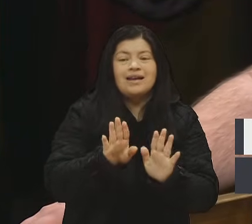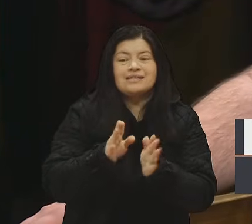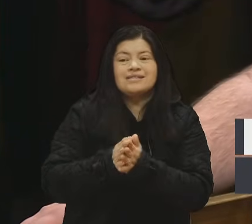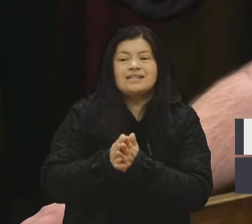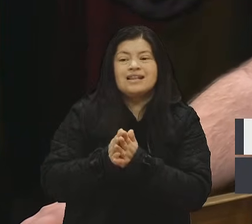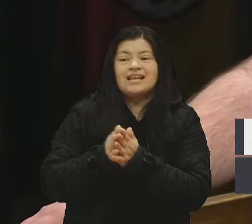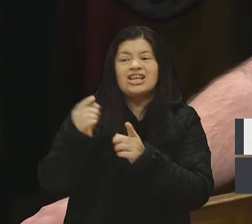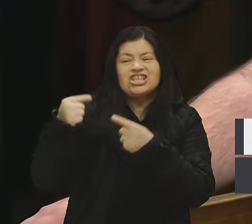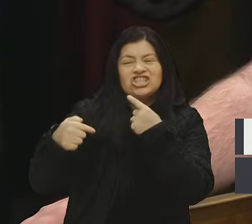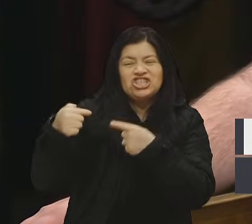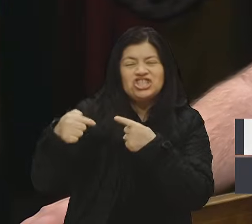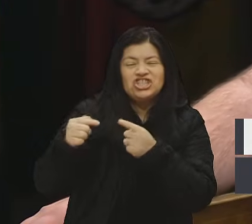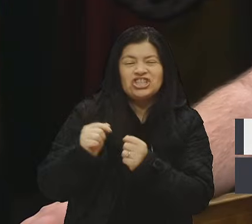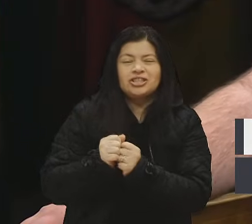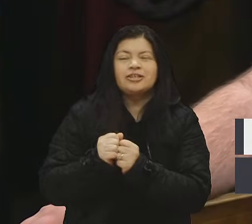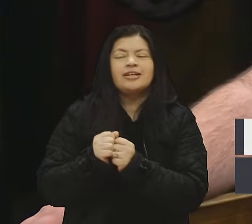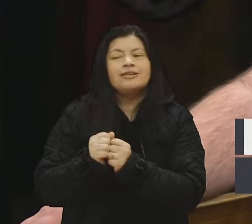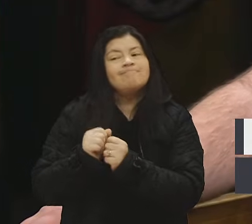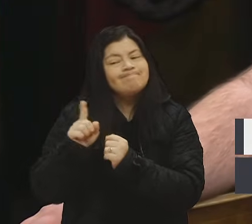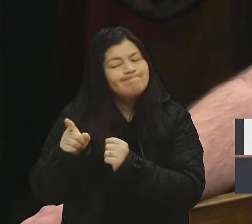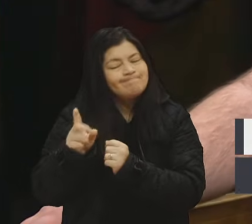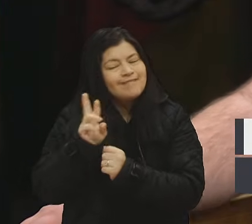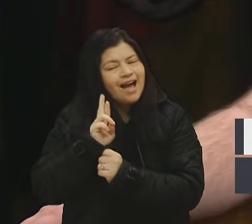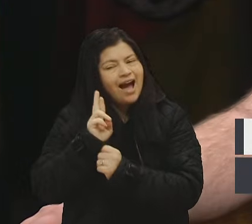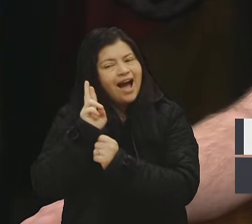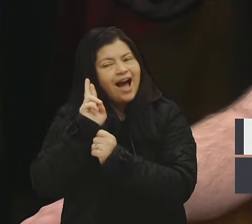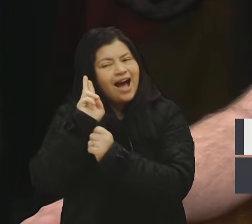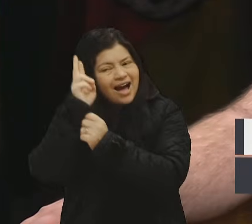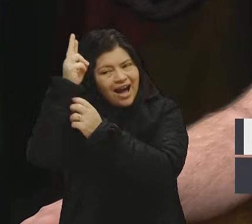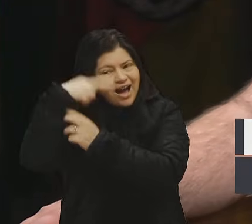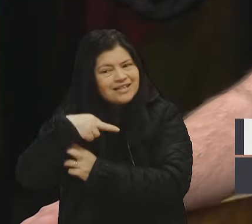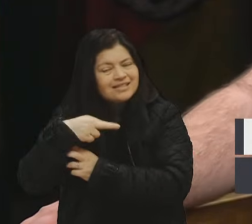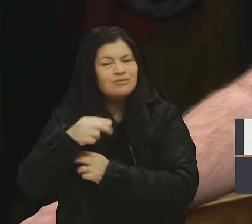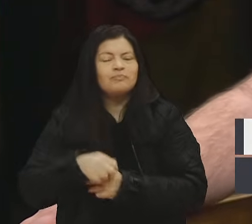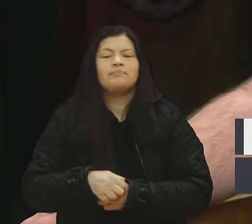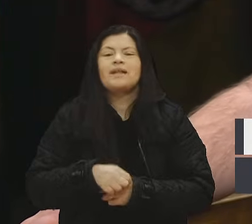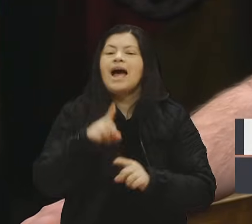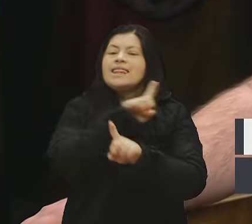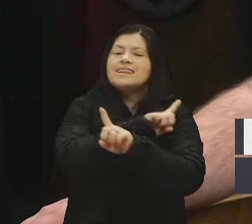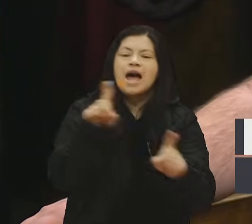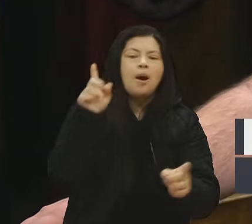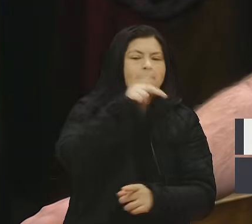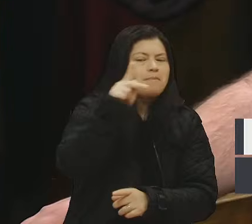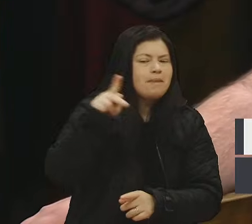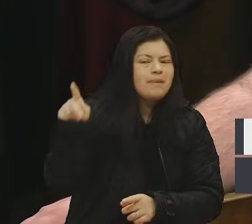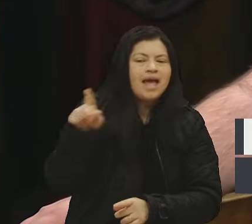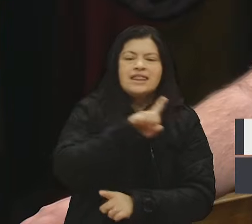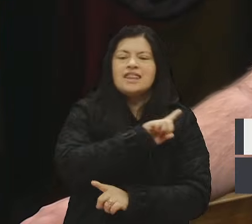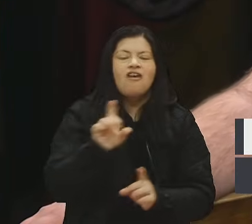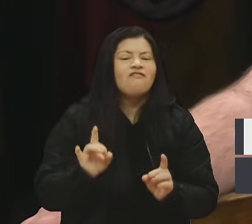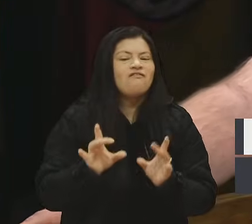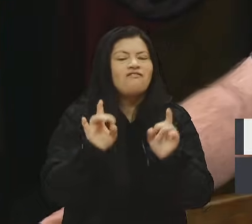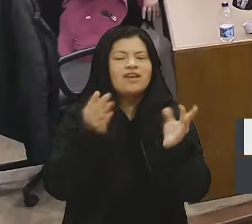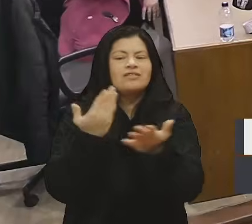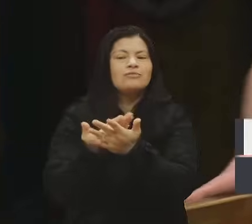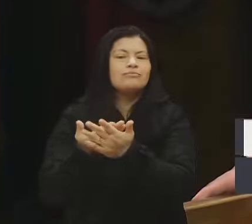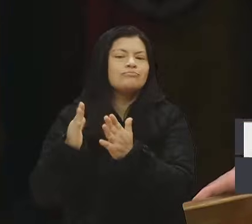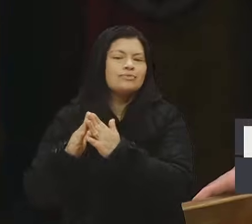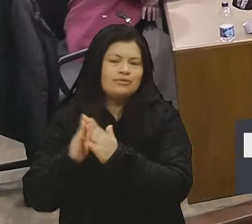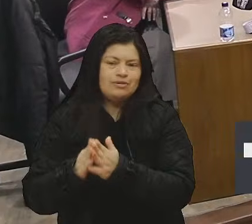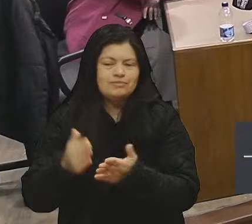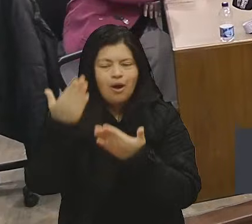ouvir esses. E eu quero encerrar dizendo que não as PPPs, não venda a minha escola. Muito obrigado.